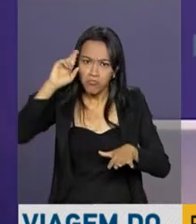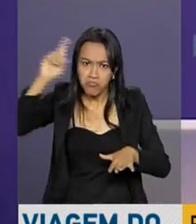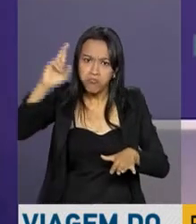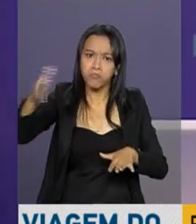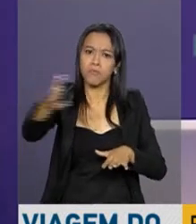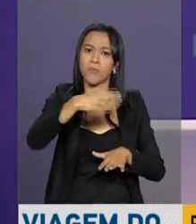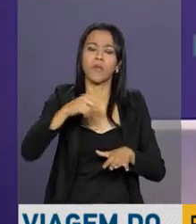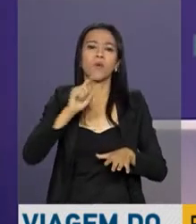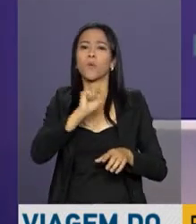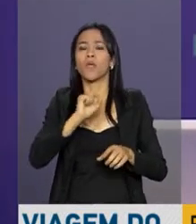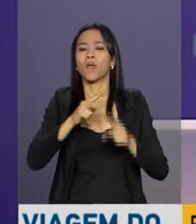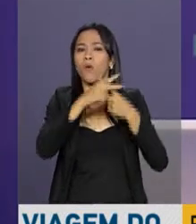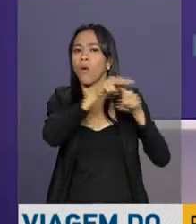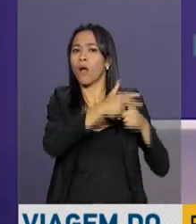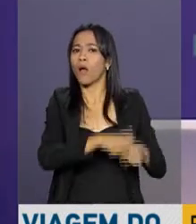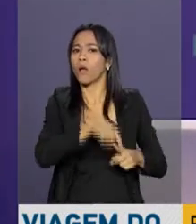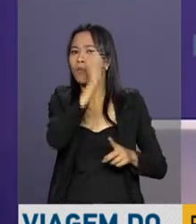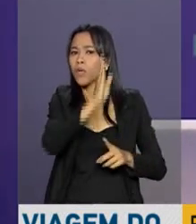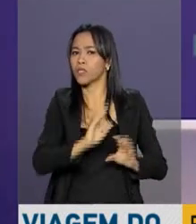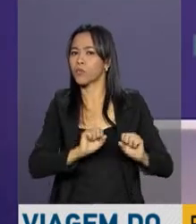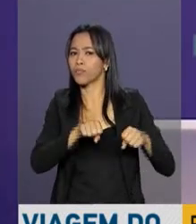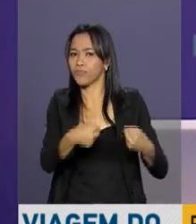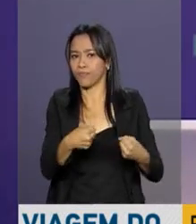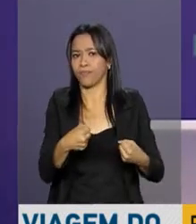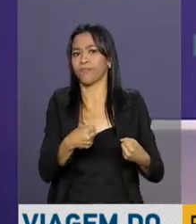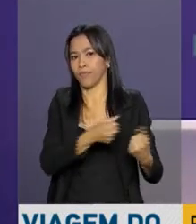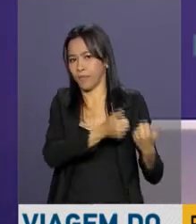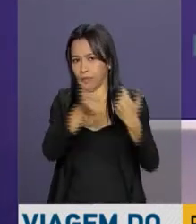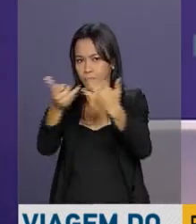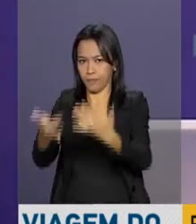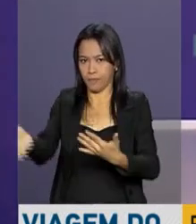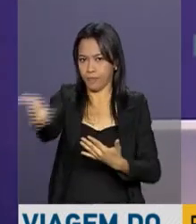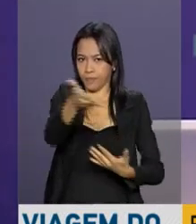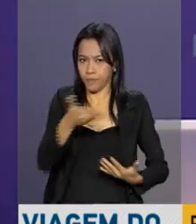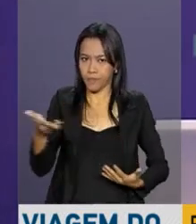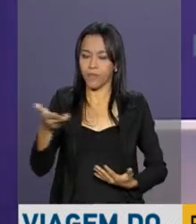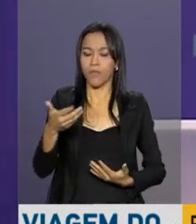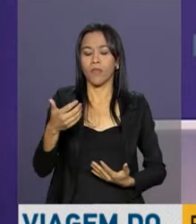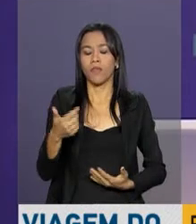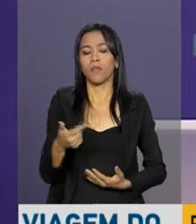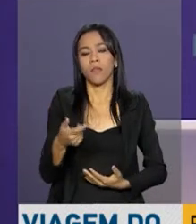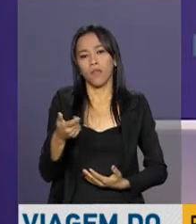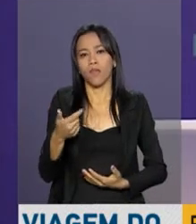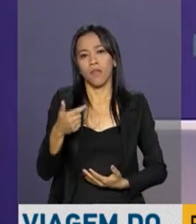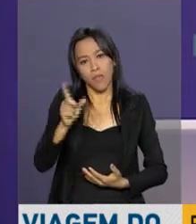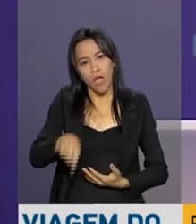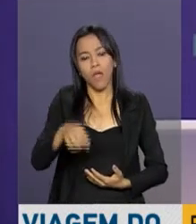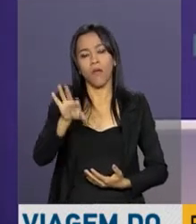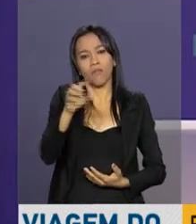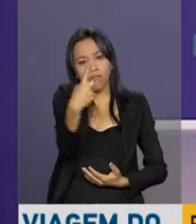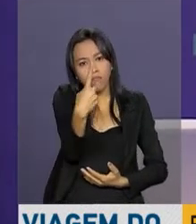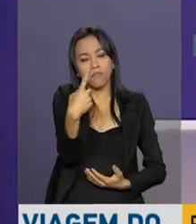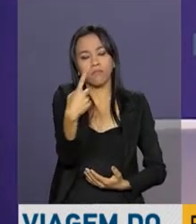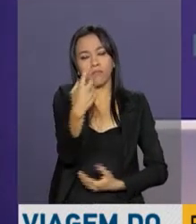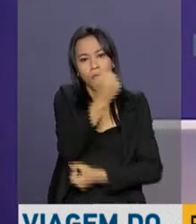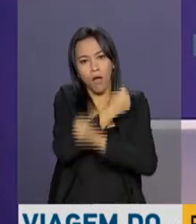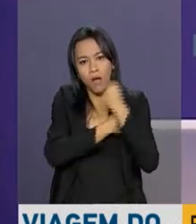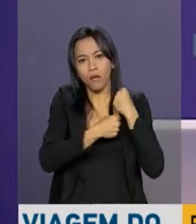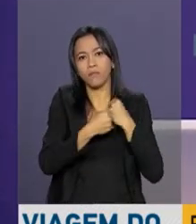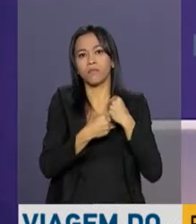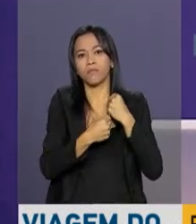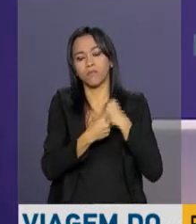modernização do nosso país. Eu registro que há exatamente um ano eu me